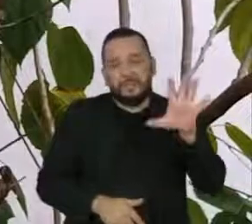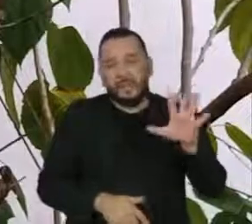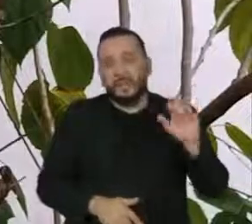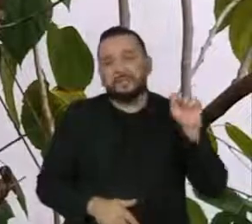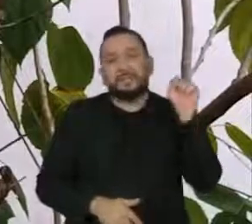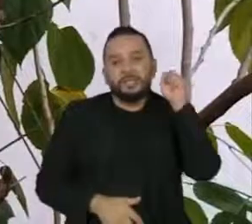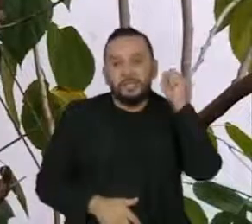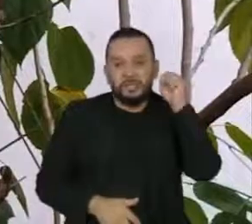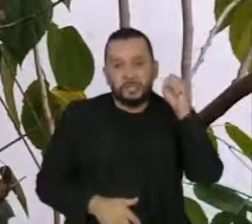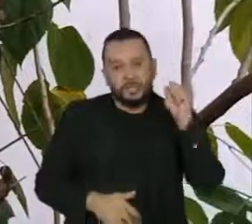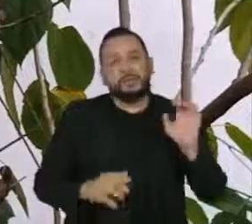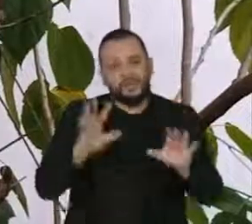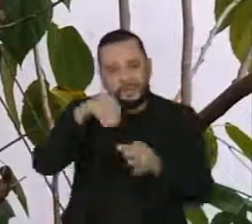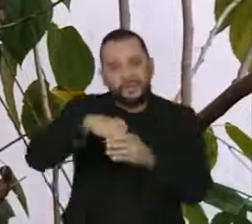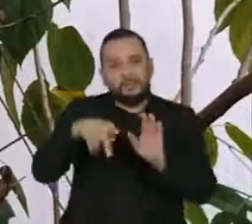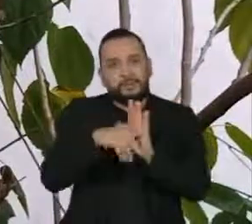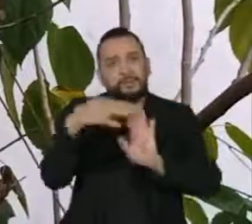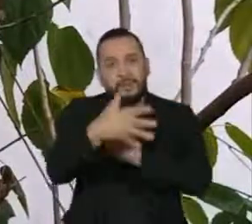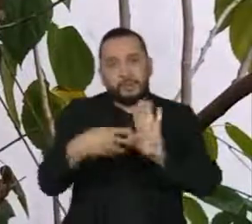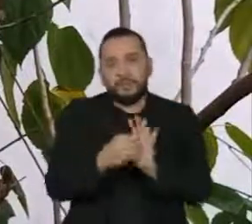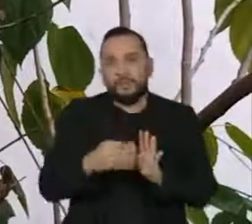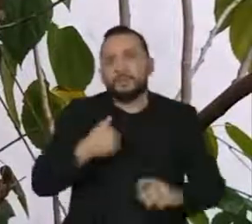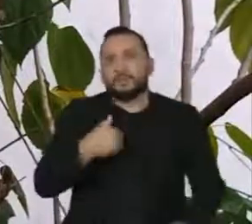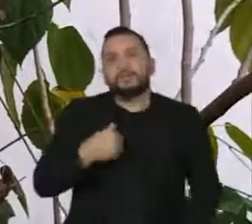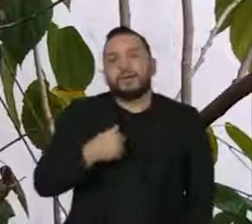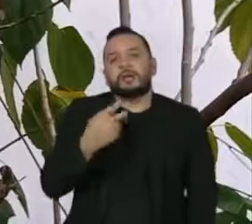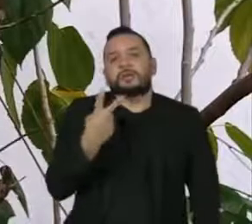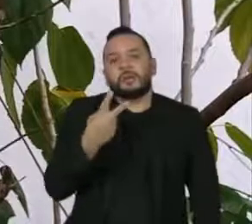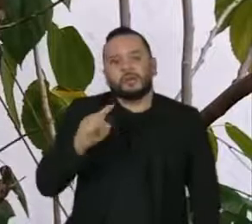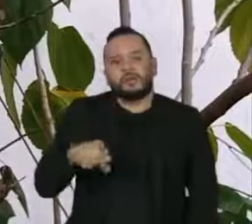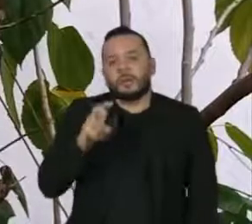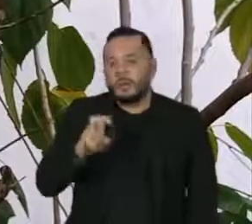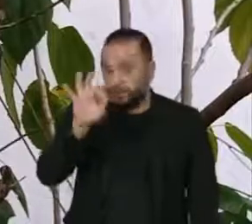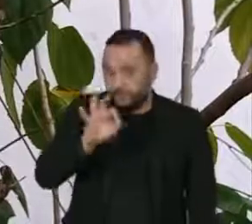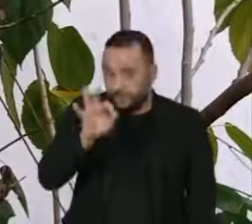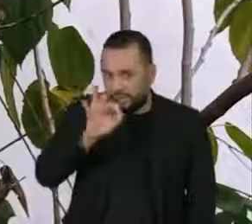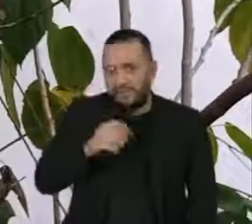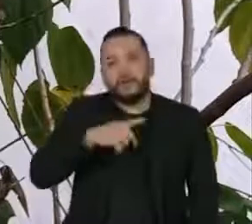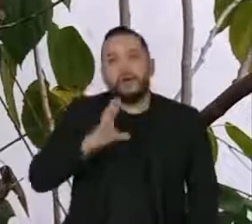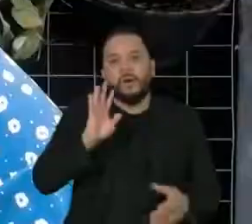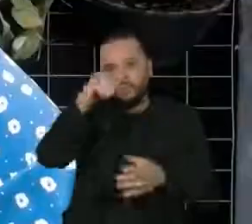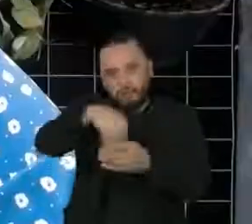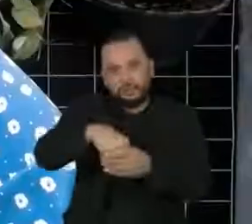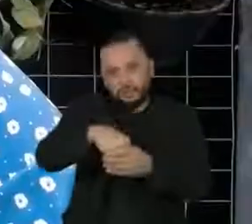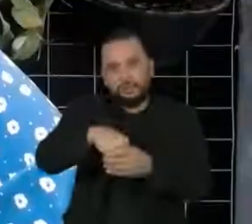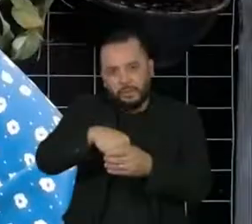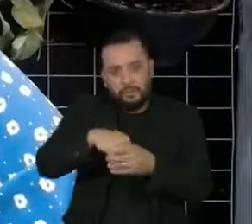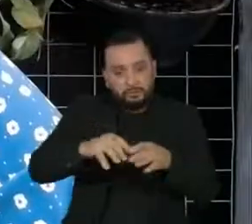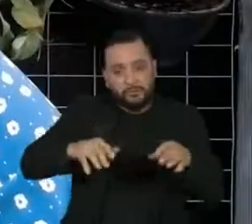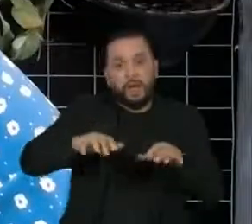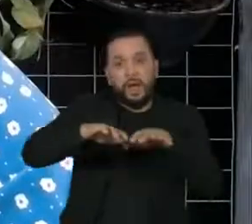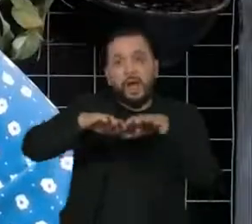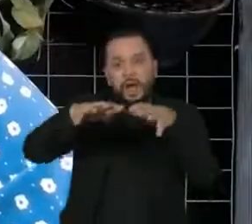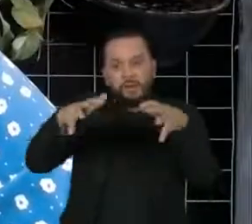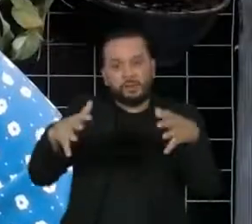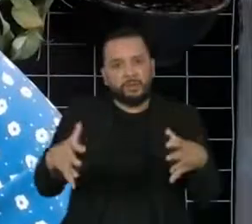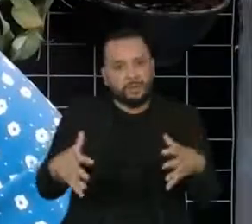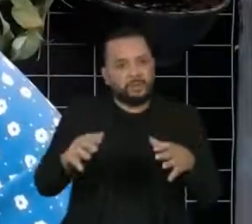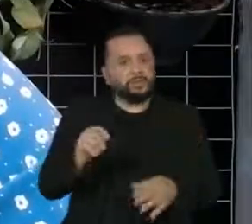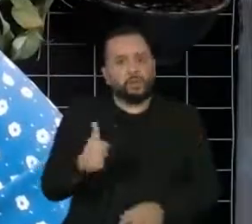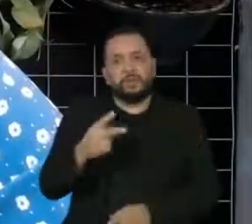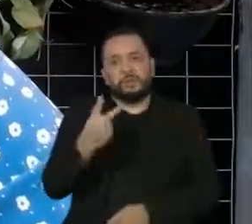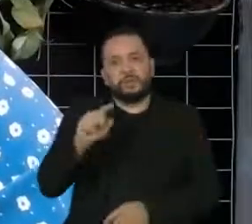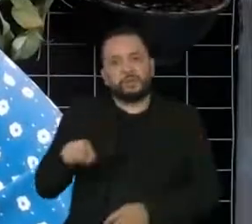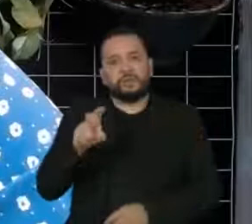no ano passado, apenas 2,5% da devastação ocorreu dentro das aldeias. Além de monitorar o